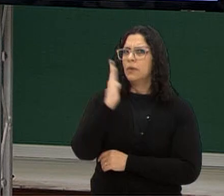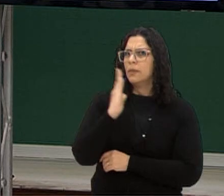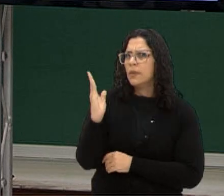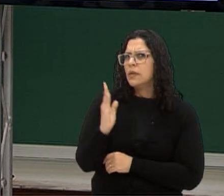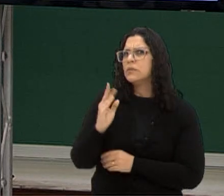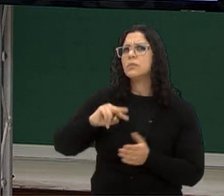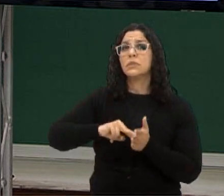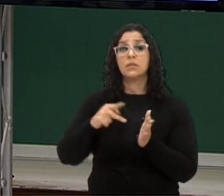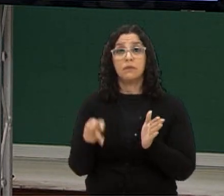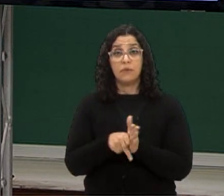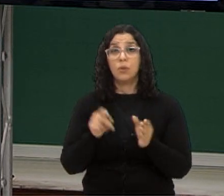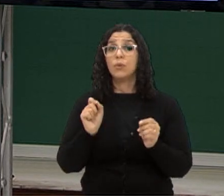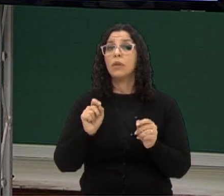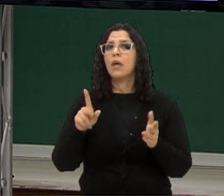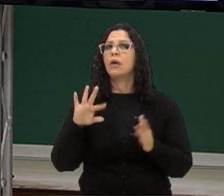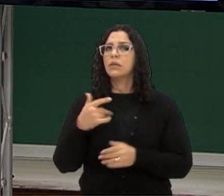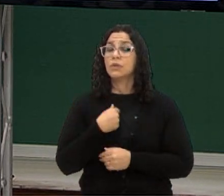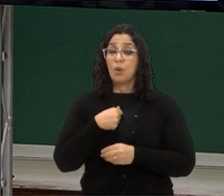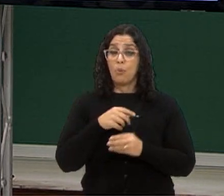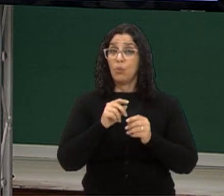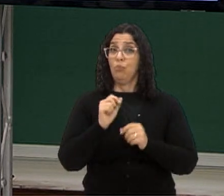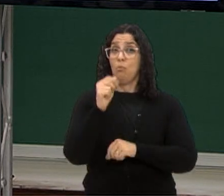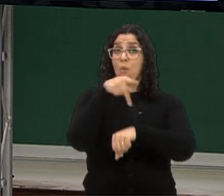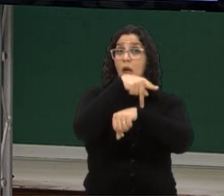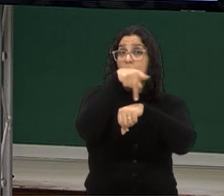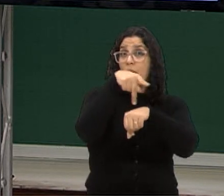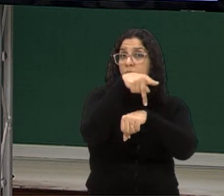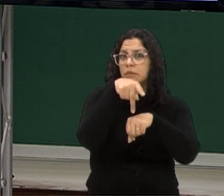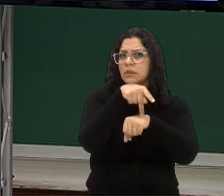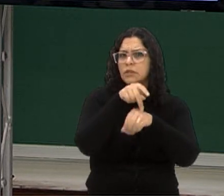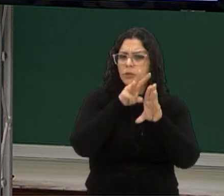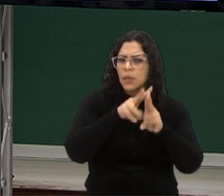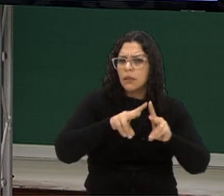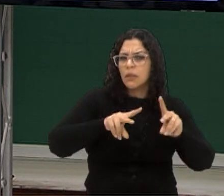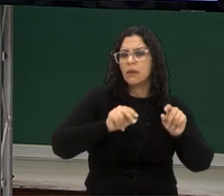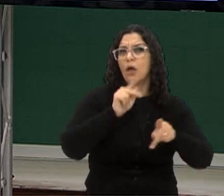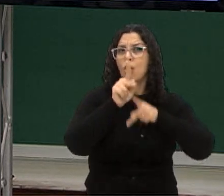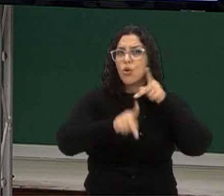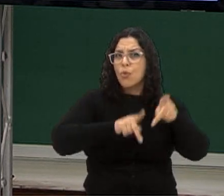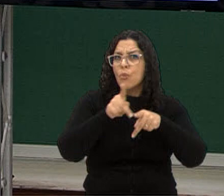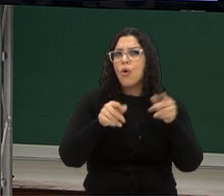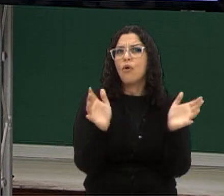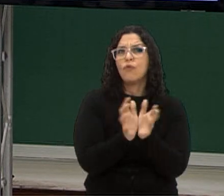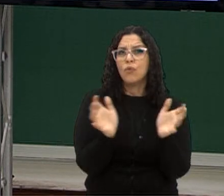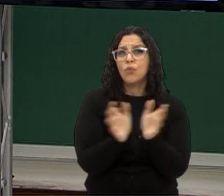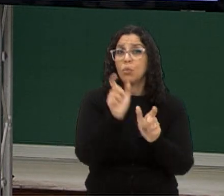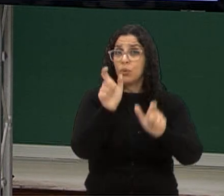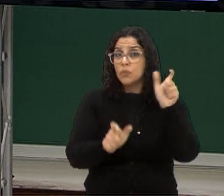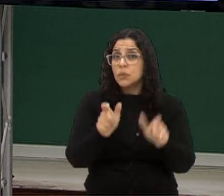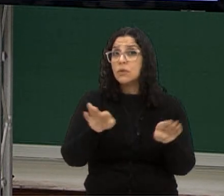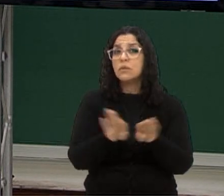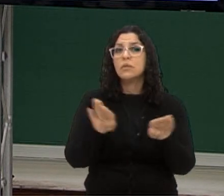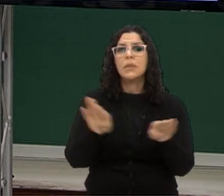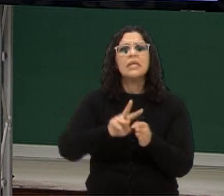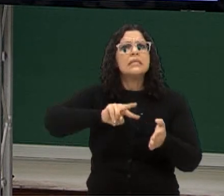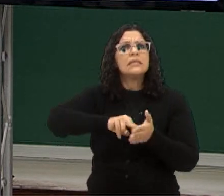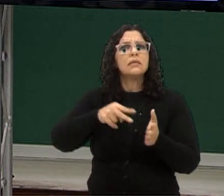isso? Quando um território, quando um povo, um grupo de pessoas se